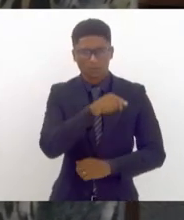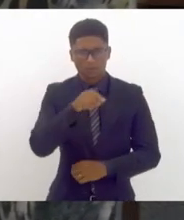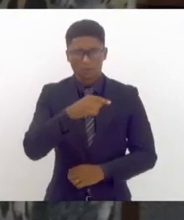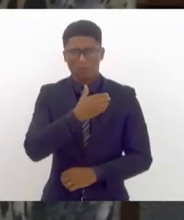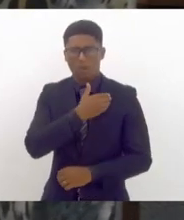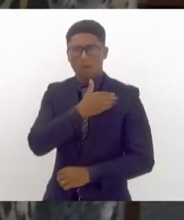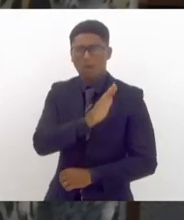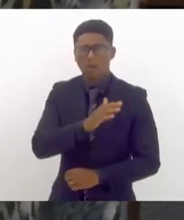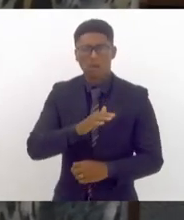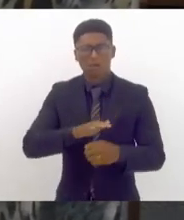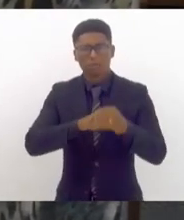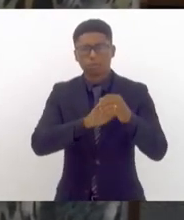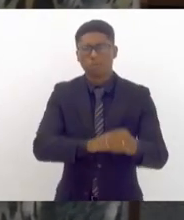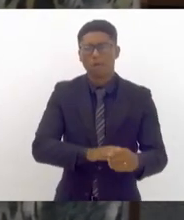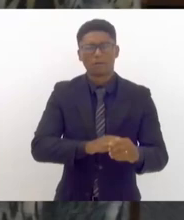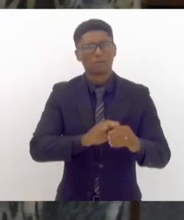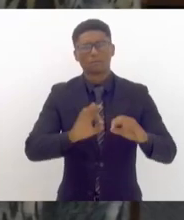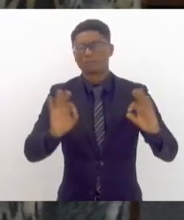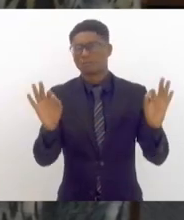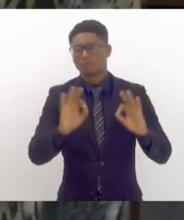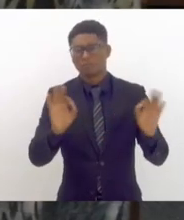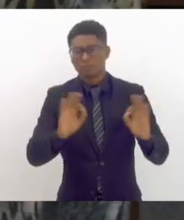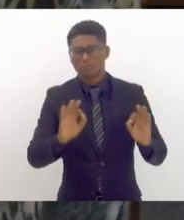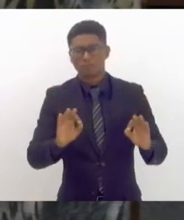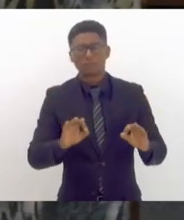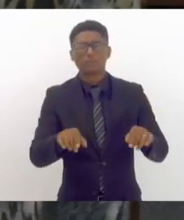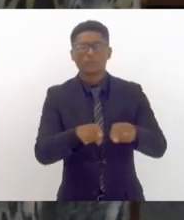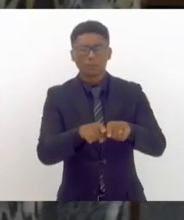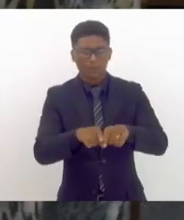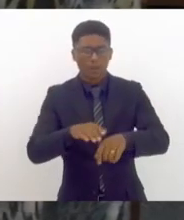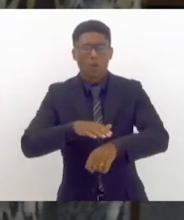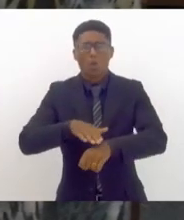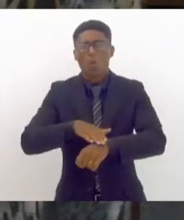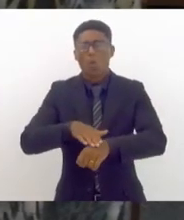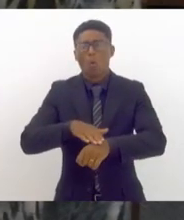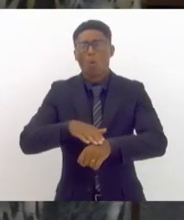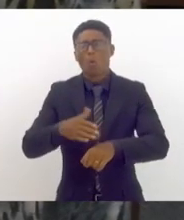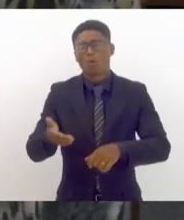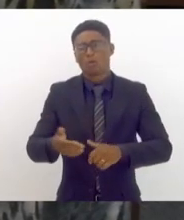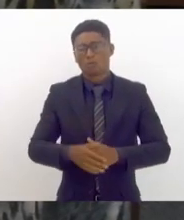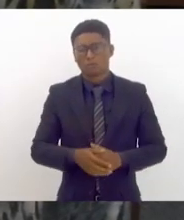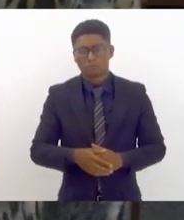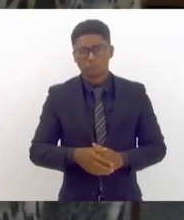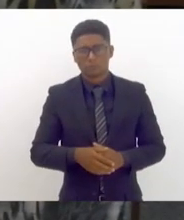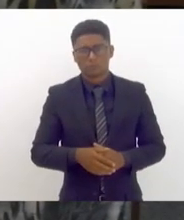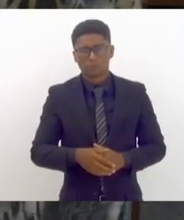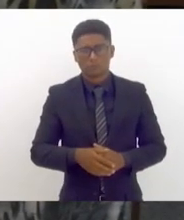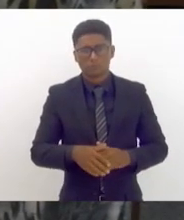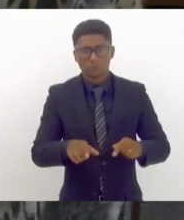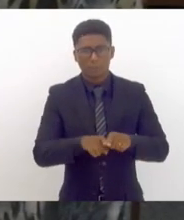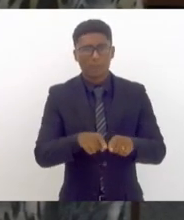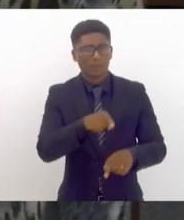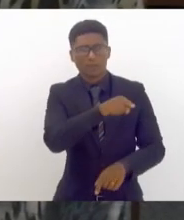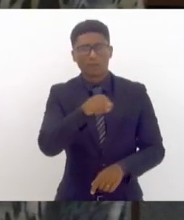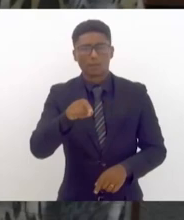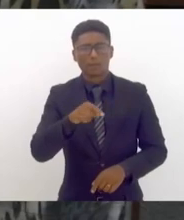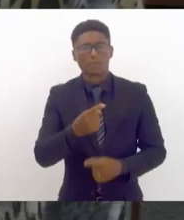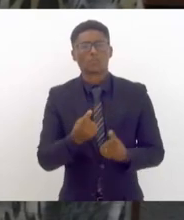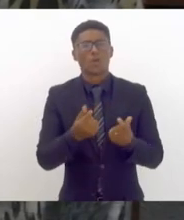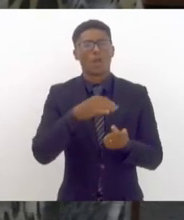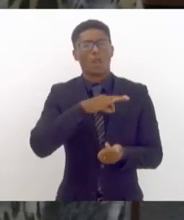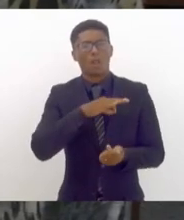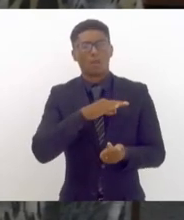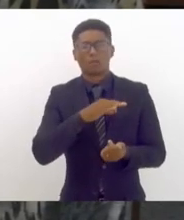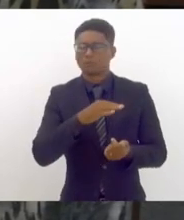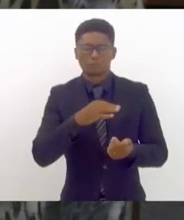discriminado também pela sua cor, nem tampouco pela sua renda. Assim posto,